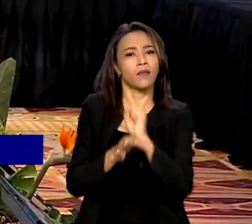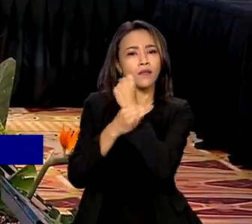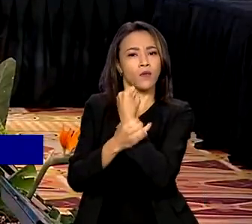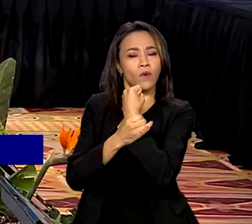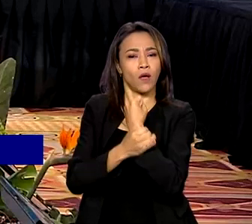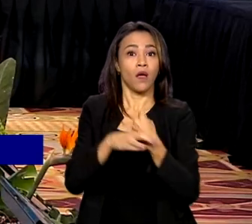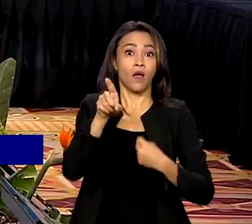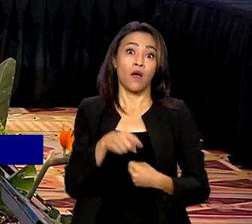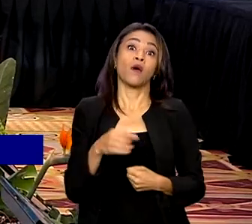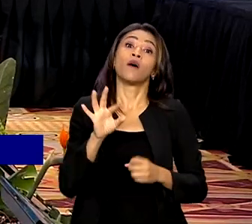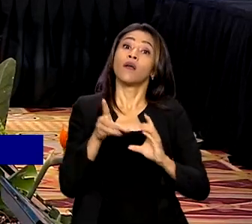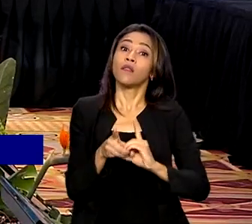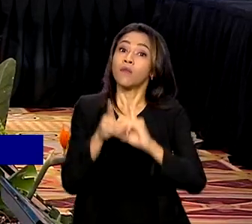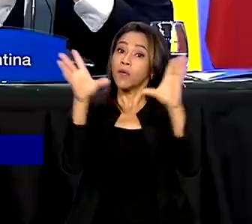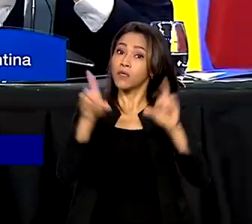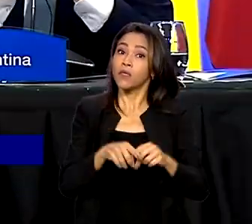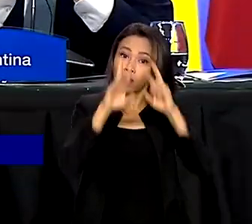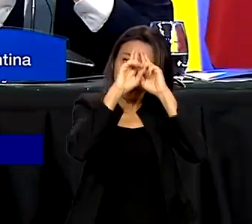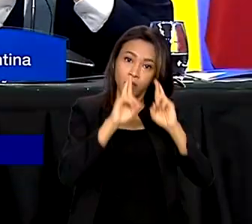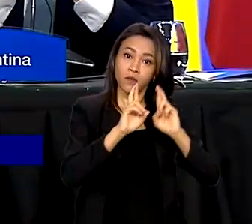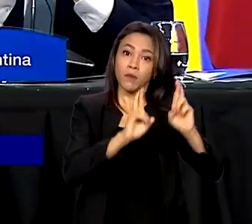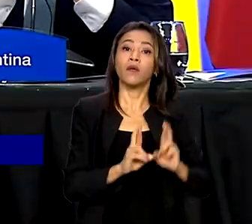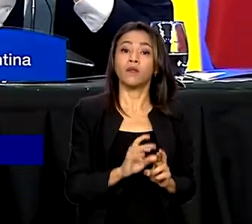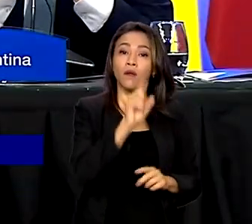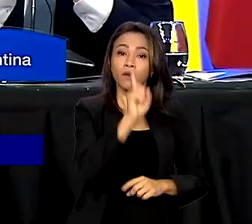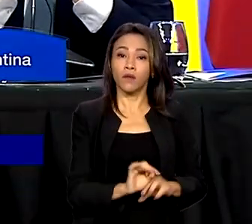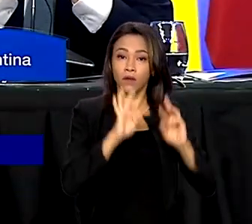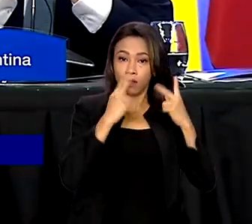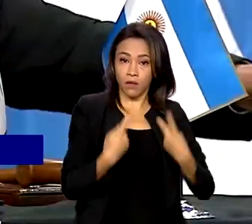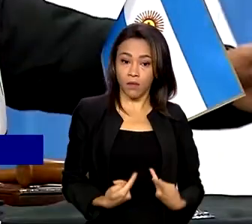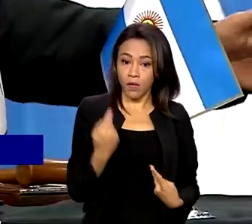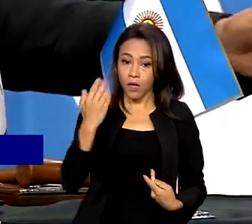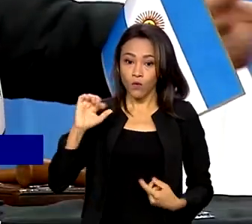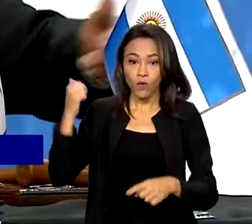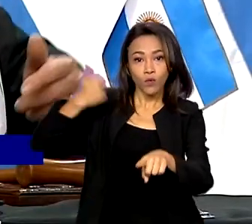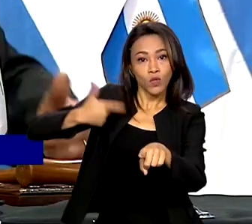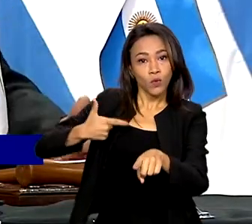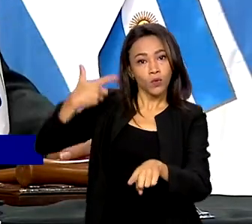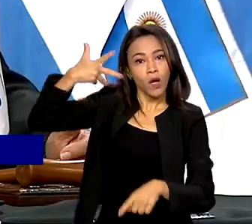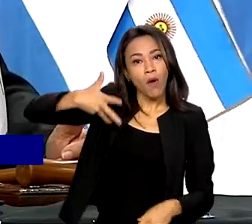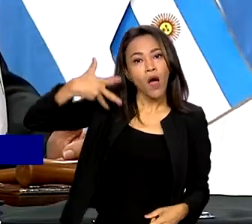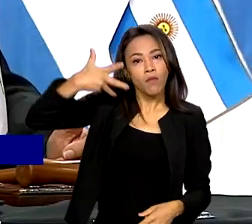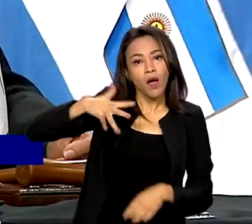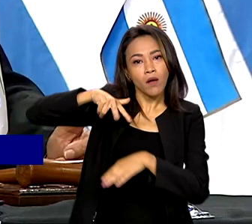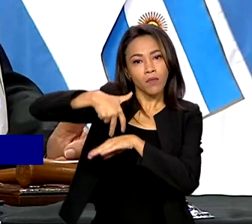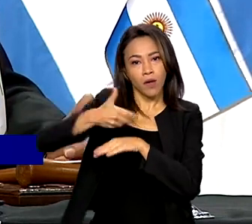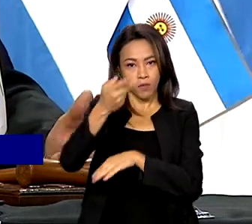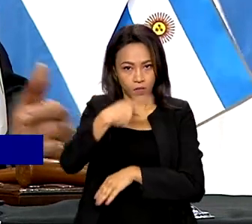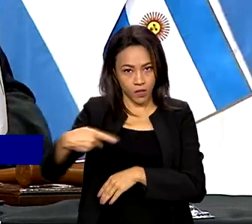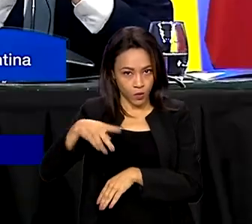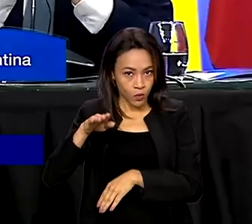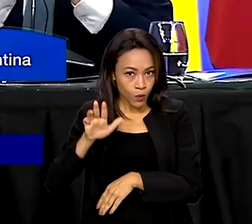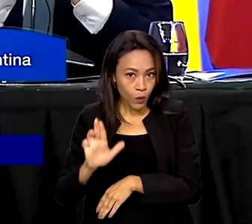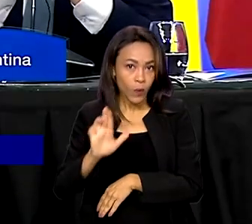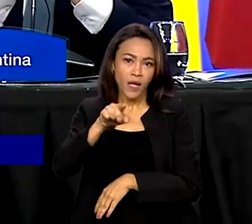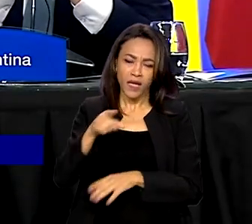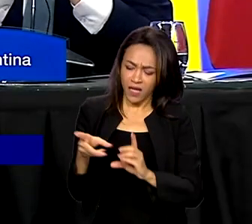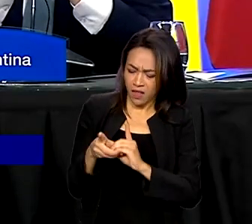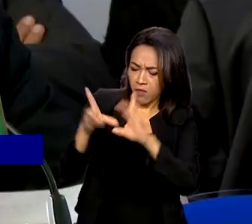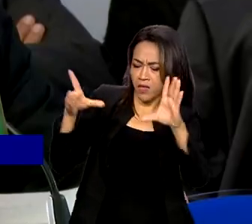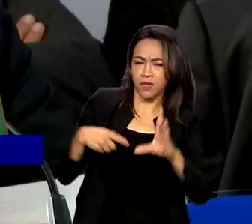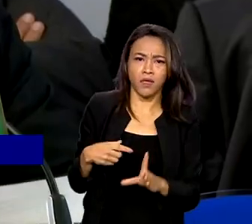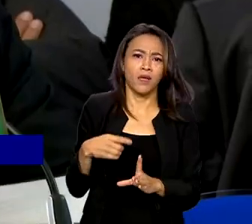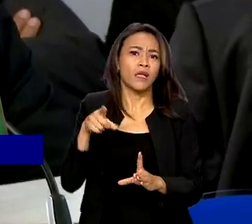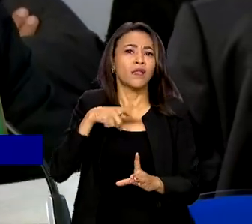e o respeito aos direitos humanos. O presidente Lula, segundo a falar na cúpula, reforçou que a democracia jamais pode ser